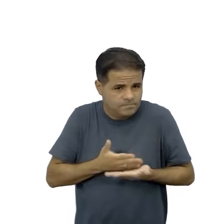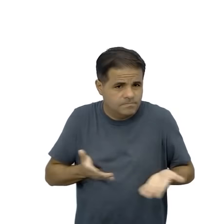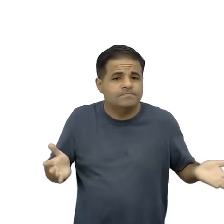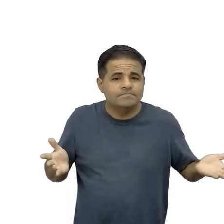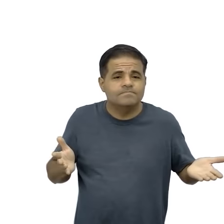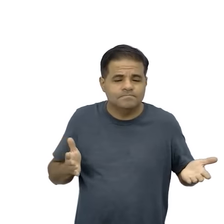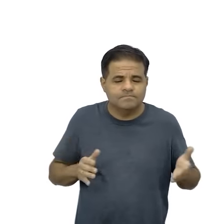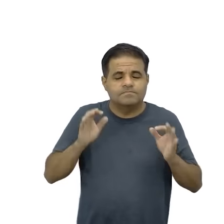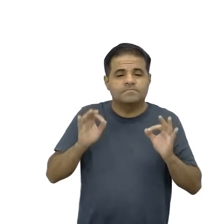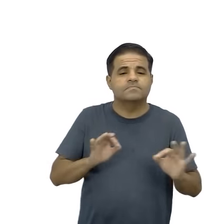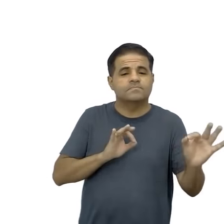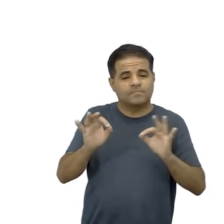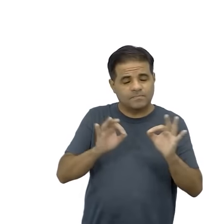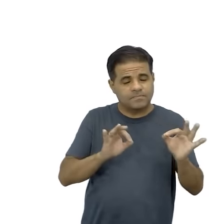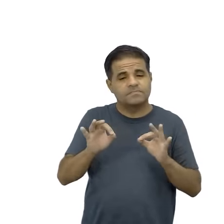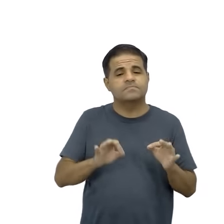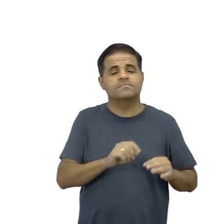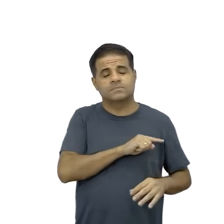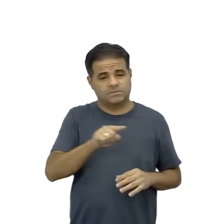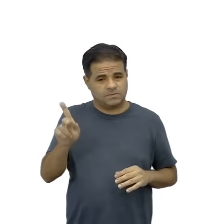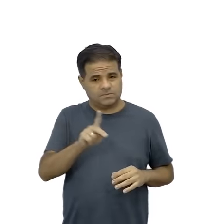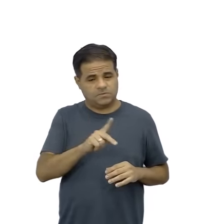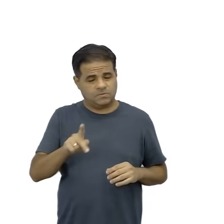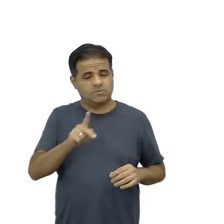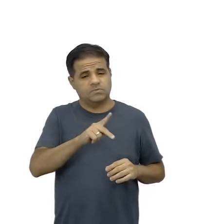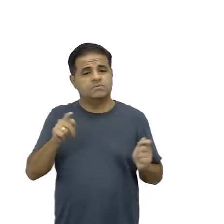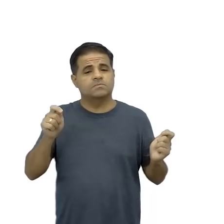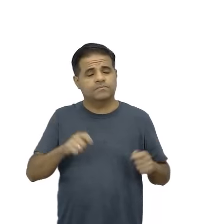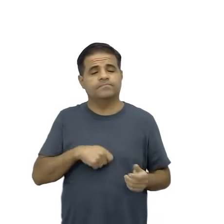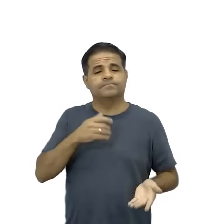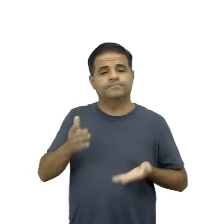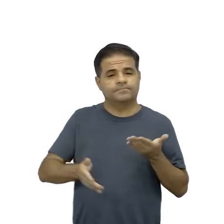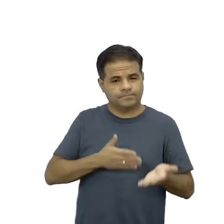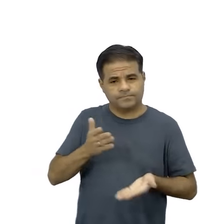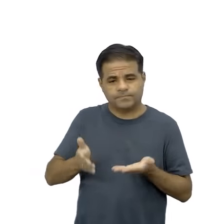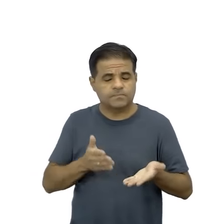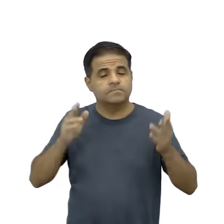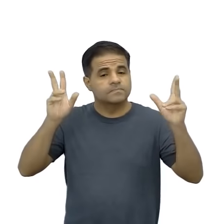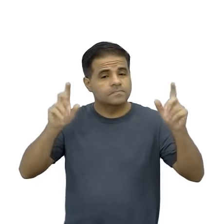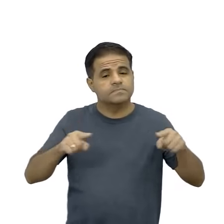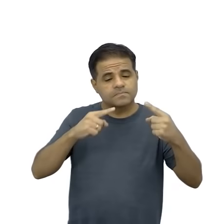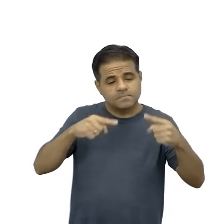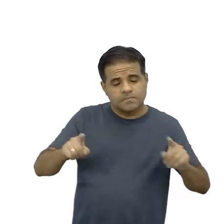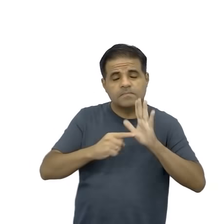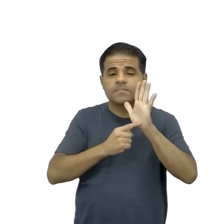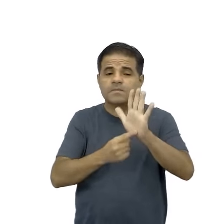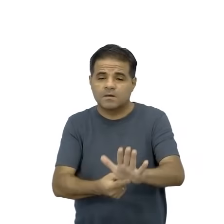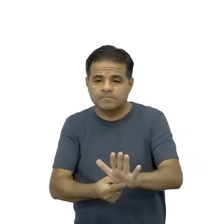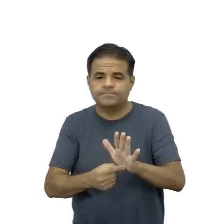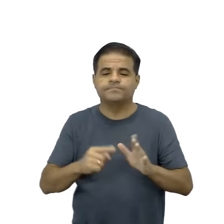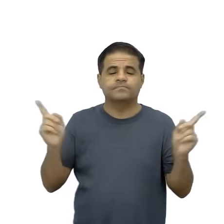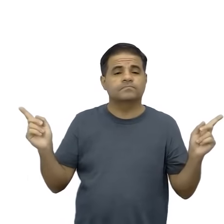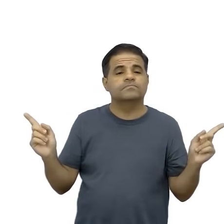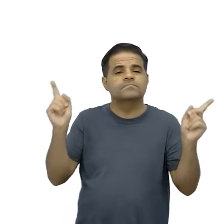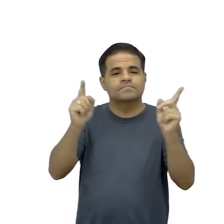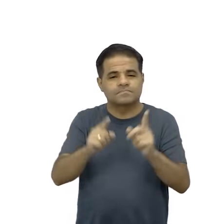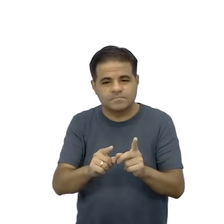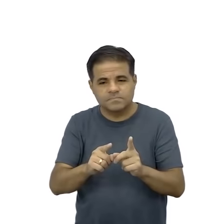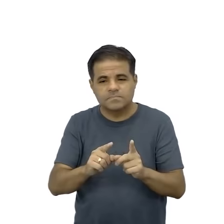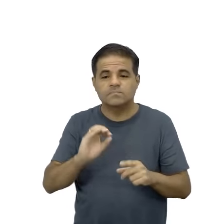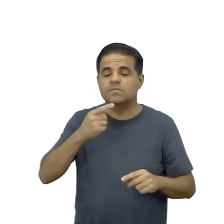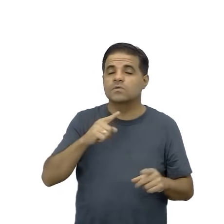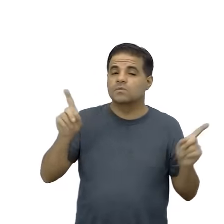dessa configuração que vocês, professores, podem tratar dessa música, apresentando o trecho da música, ou